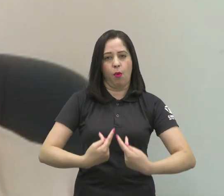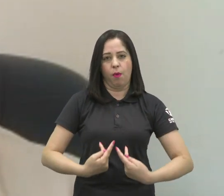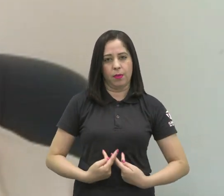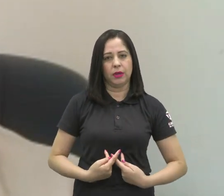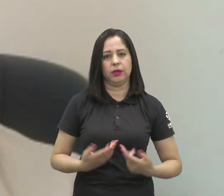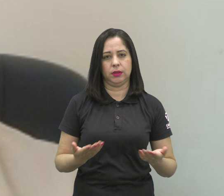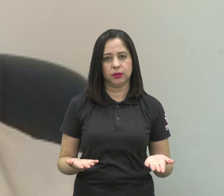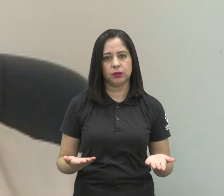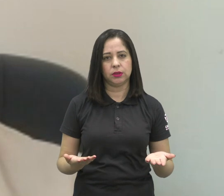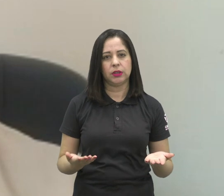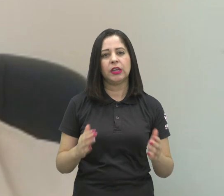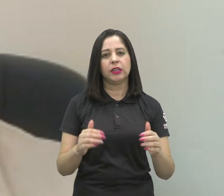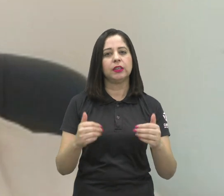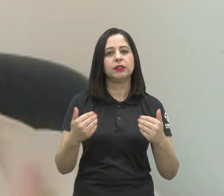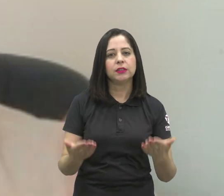maneira